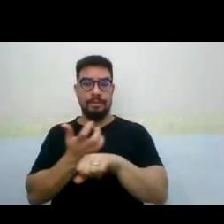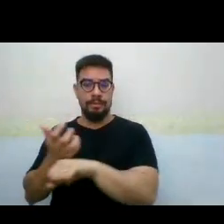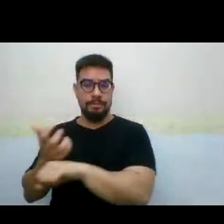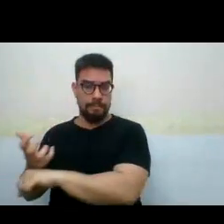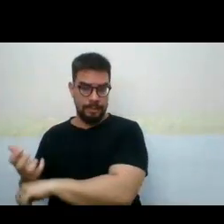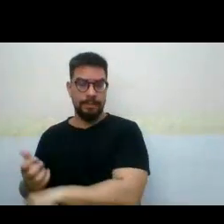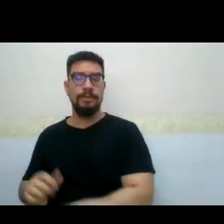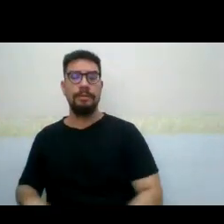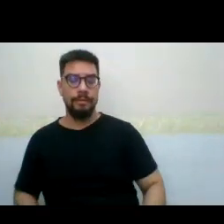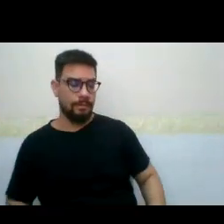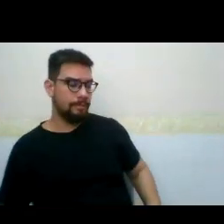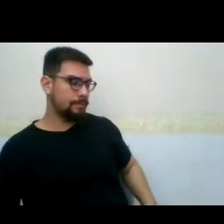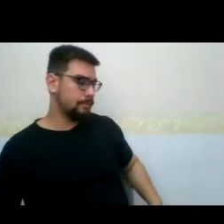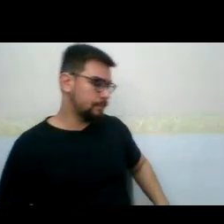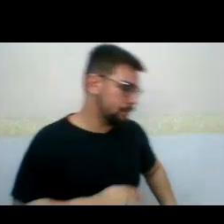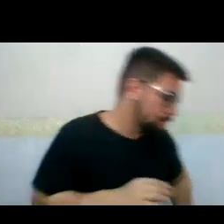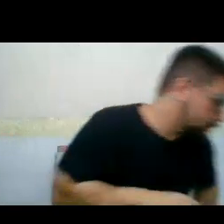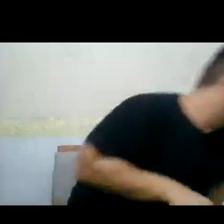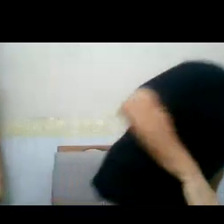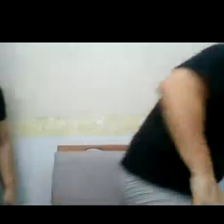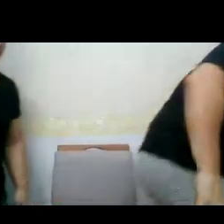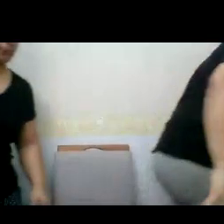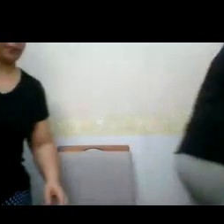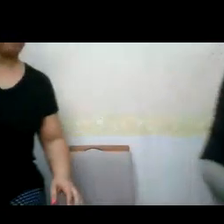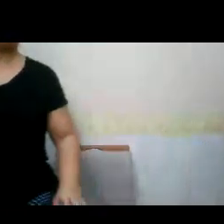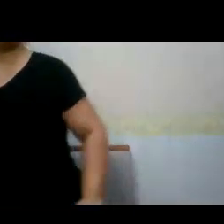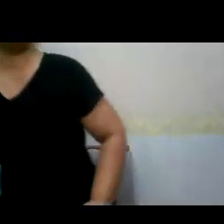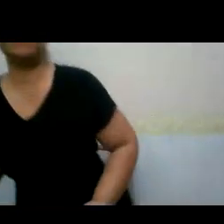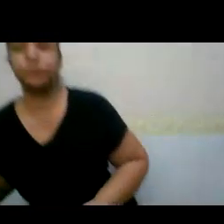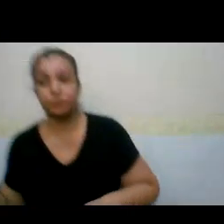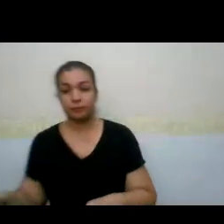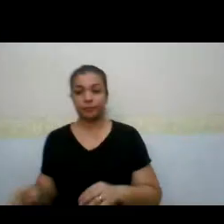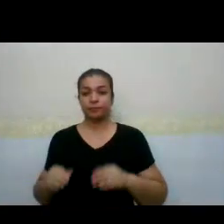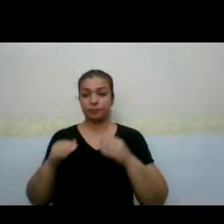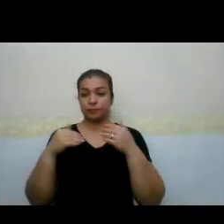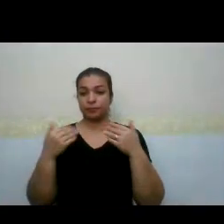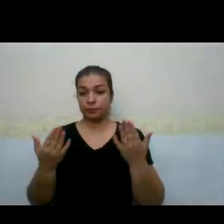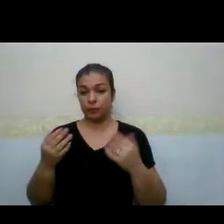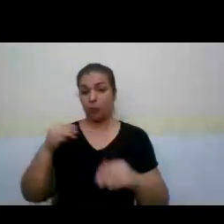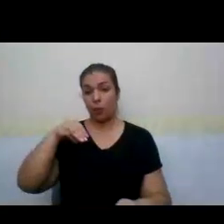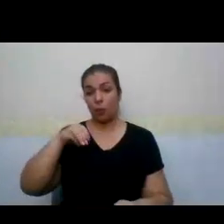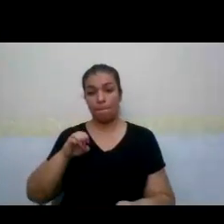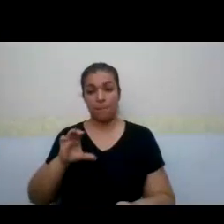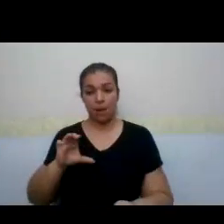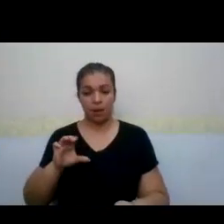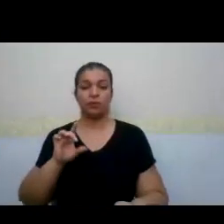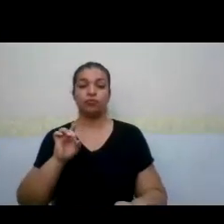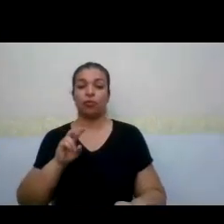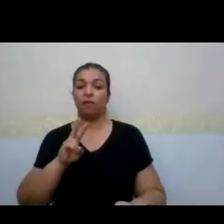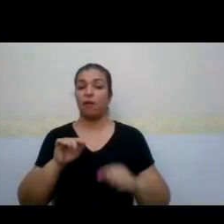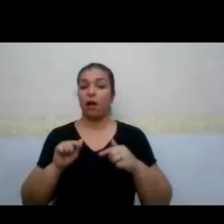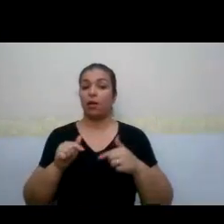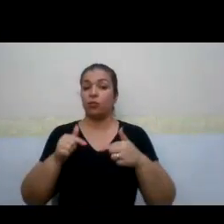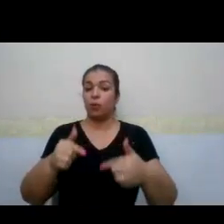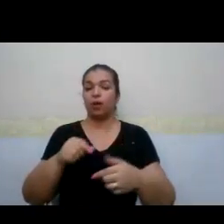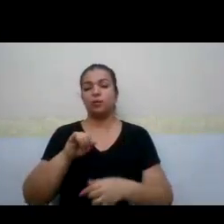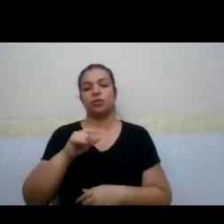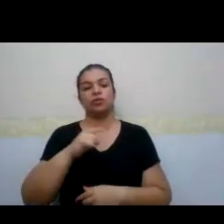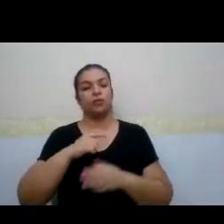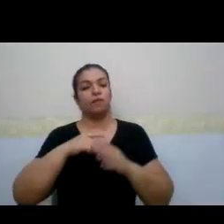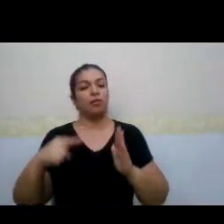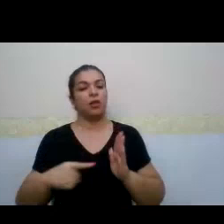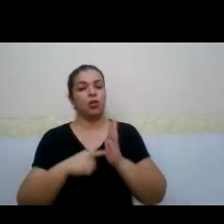ao MEC, né? O MEC, ele só vai atuar se houver alguma denúncia de